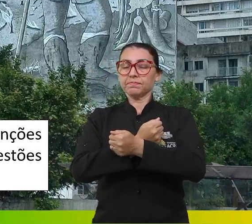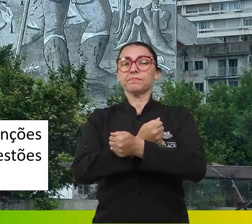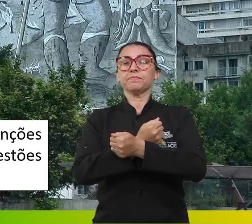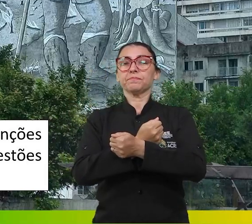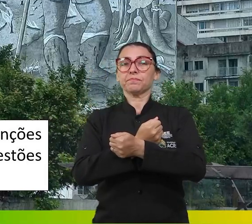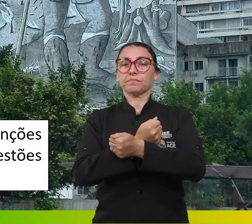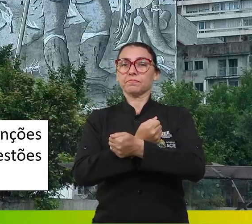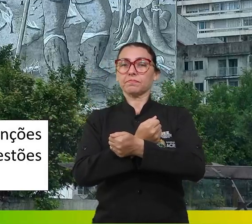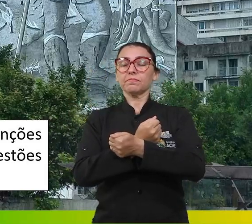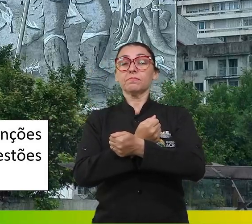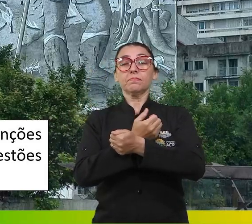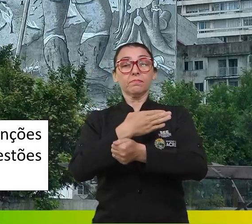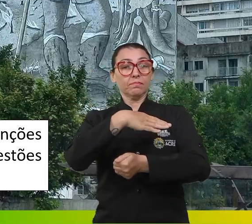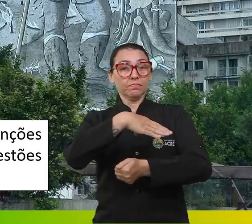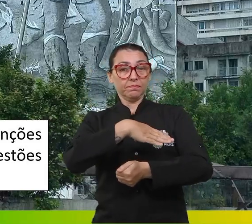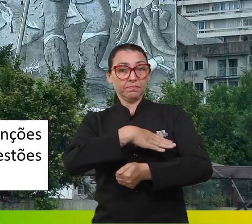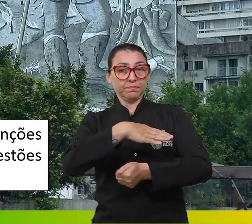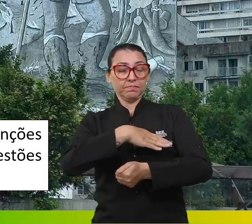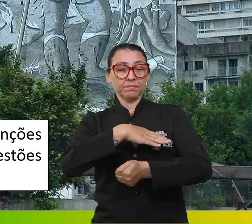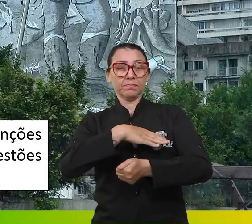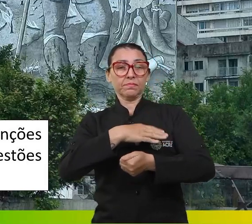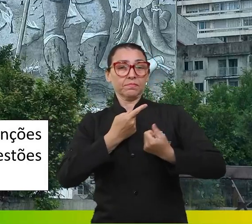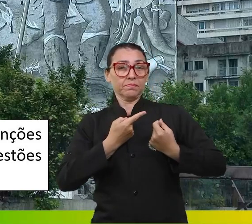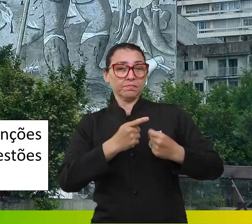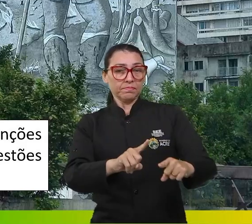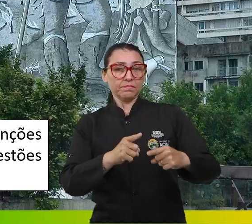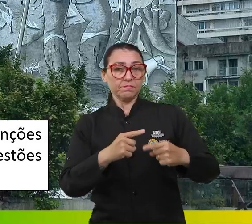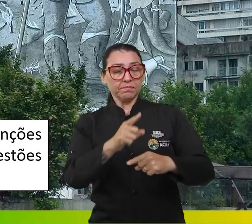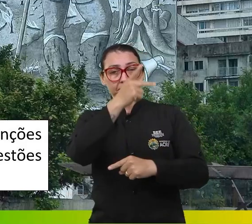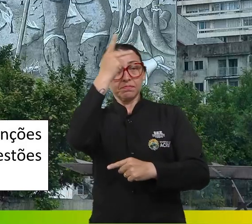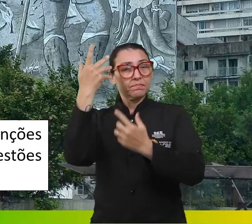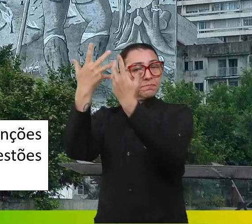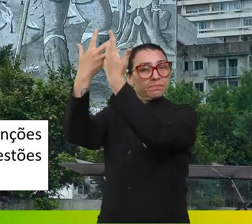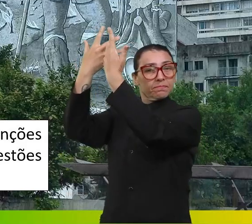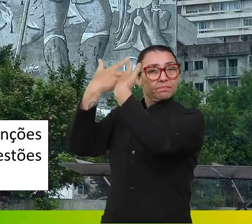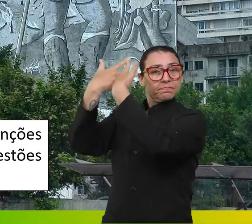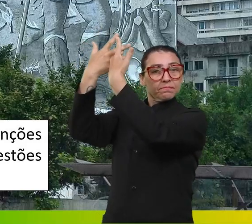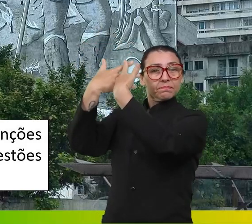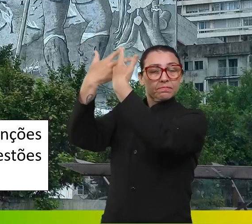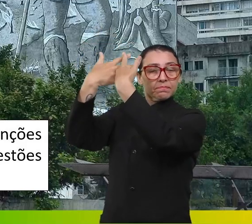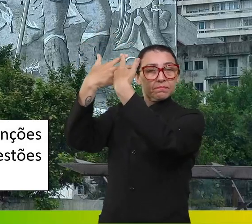intervenções urbanas instigam as pessoas a refletirem